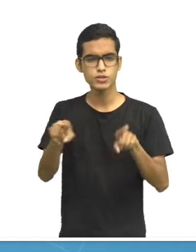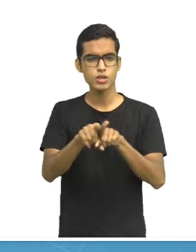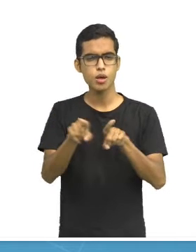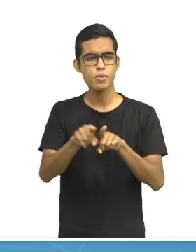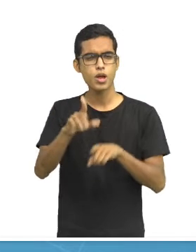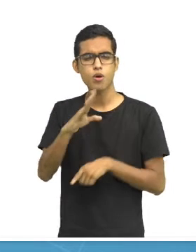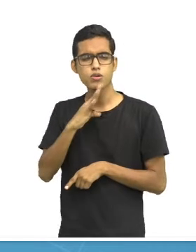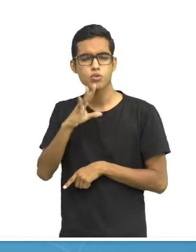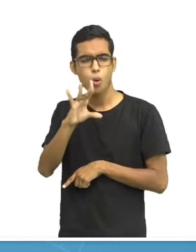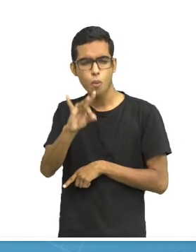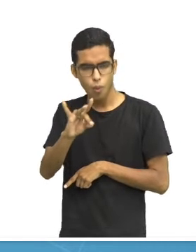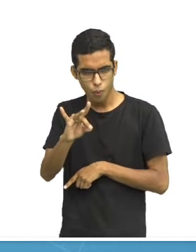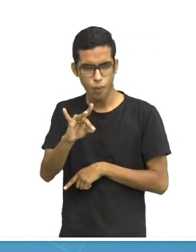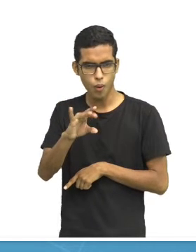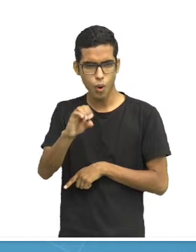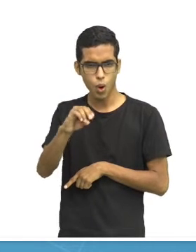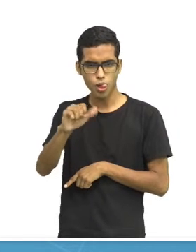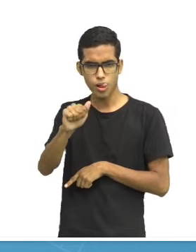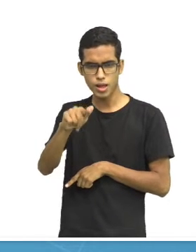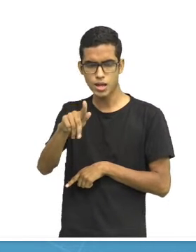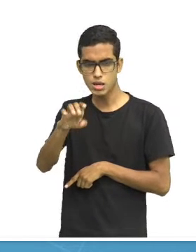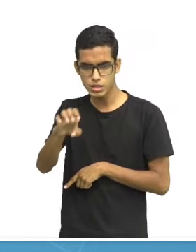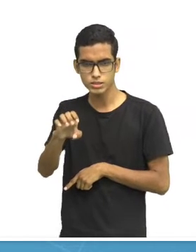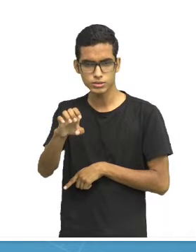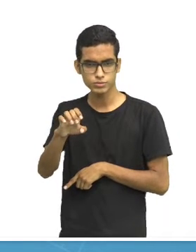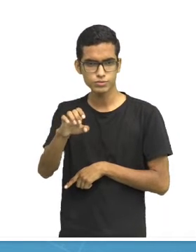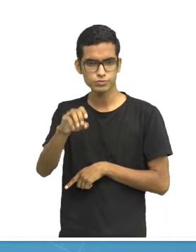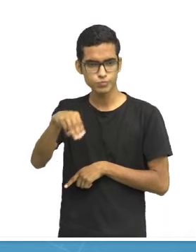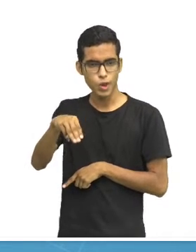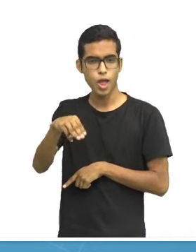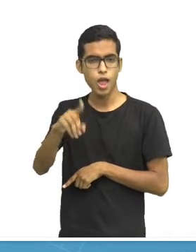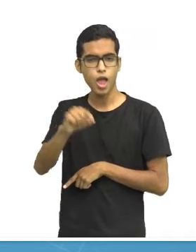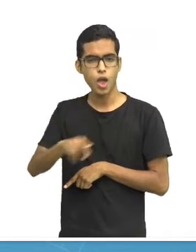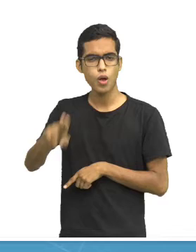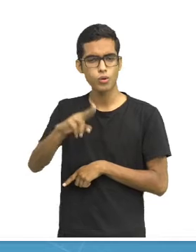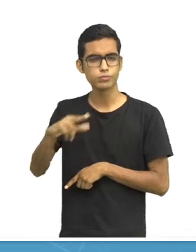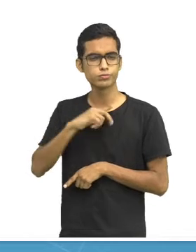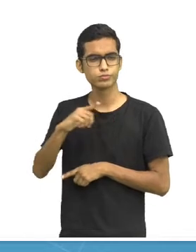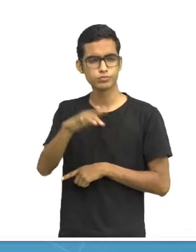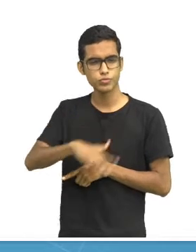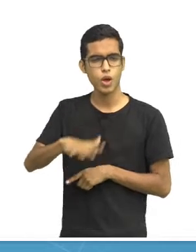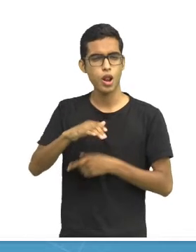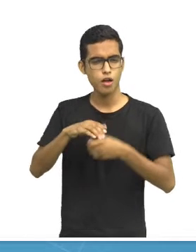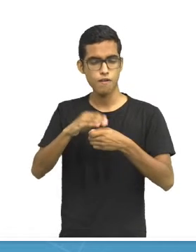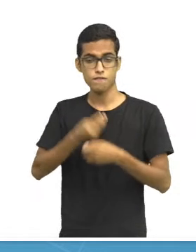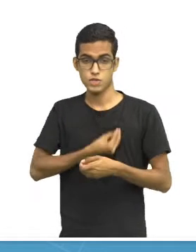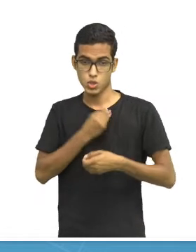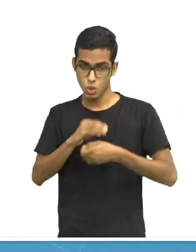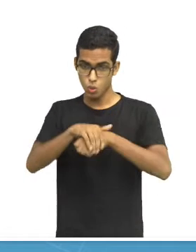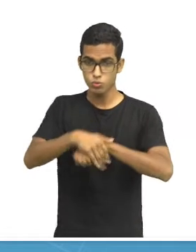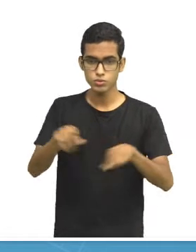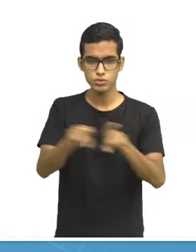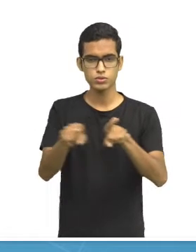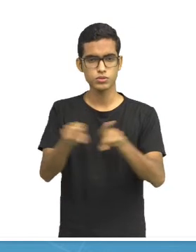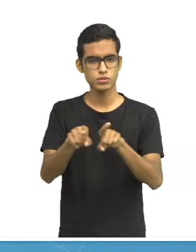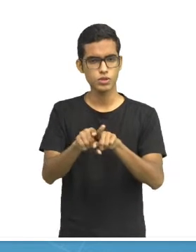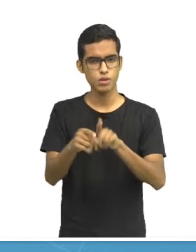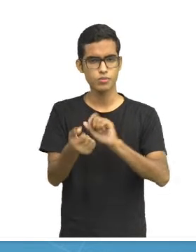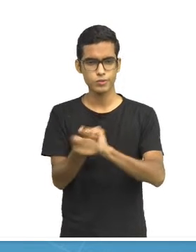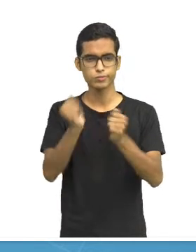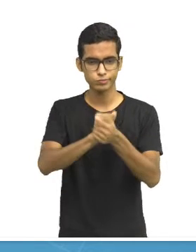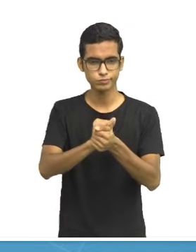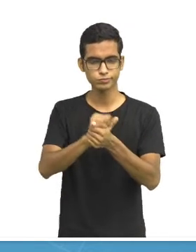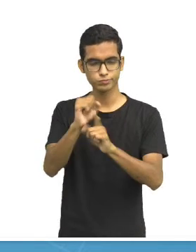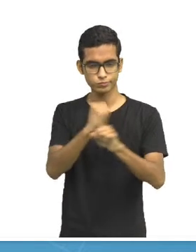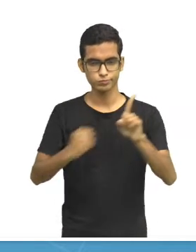noturna e o sentimento de inadequação presente na sociedade. Responda a questão corretamente e daqui a pouco nós